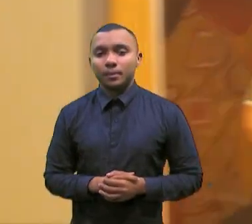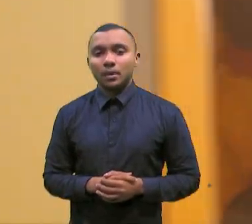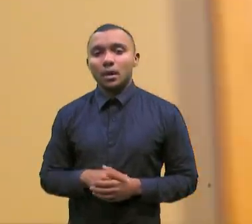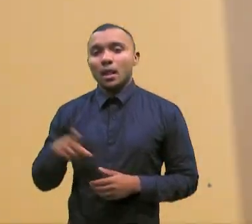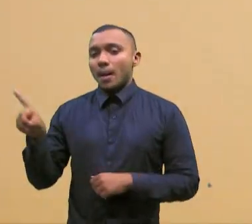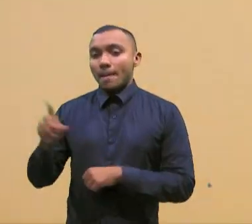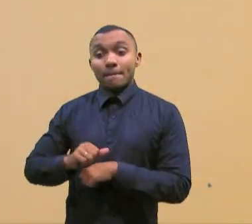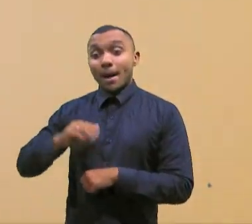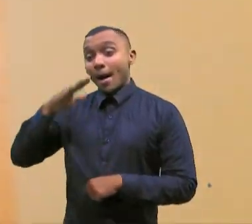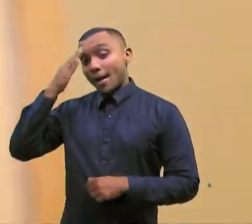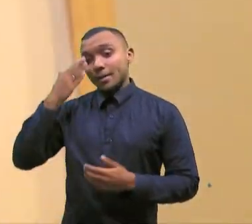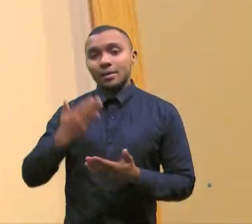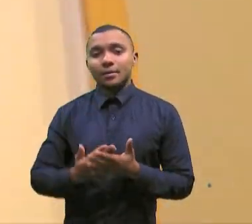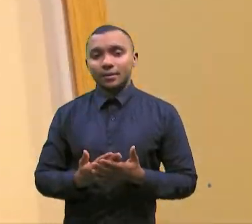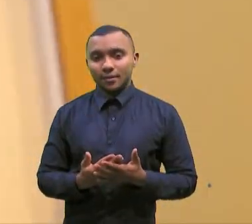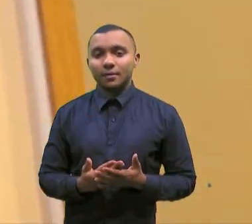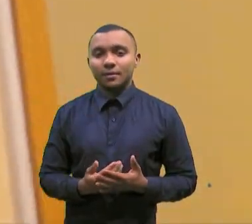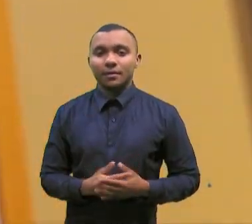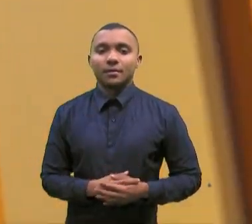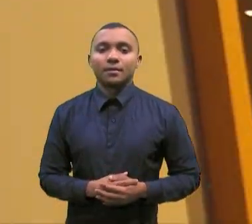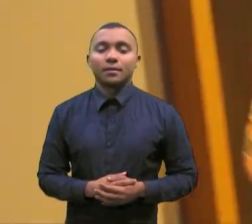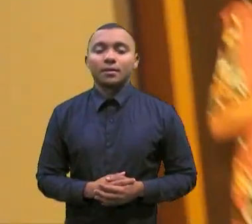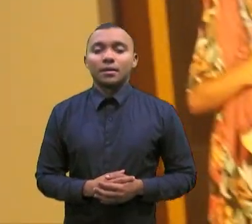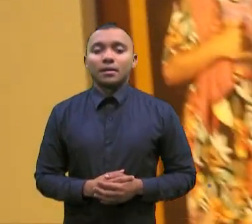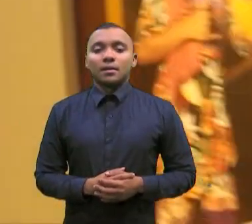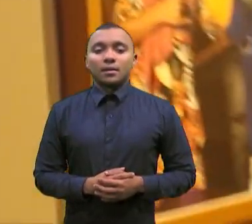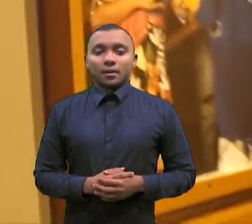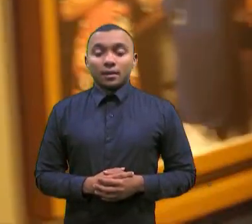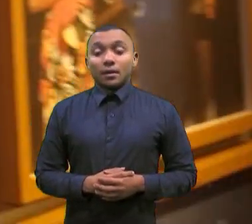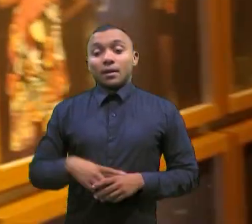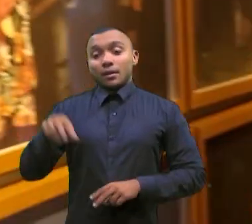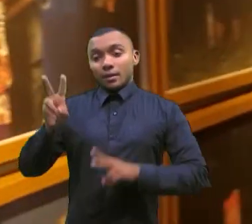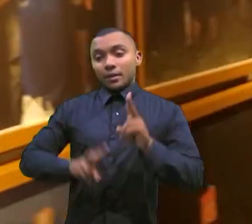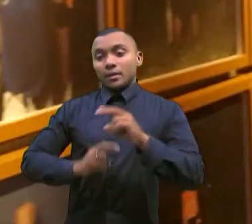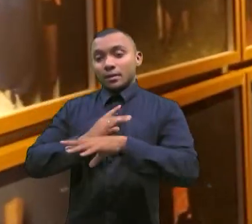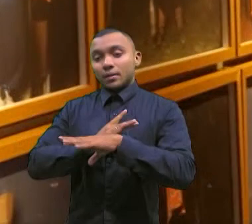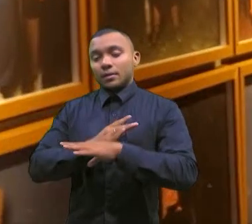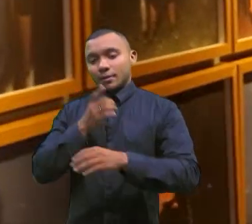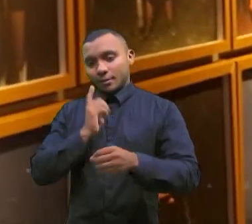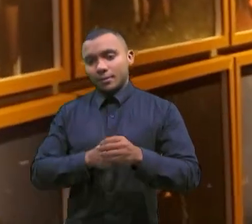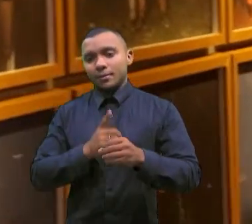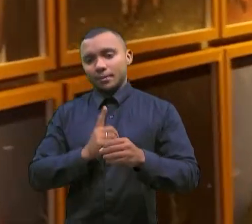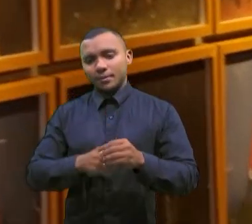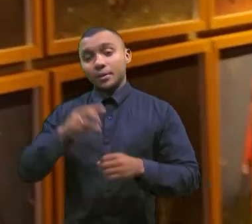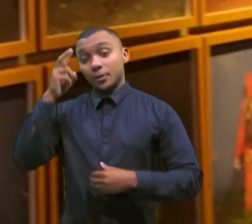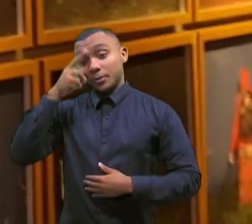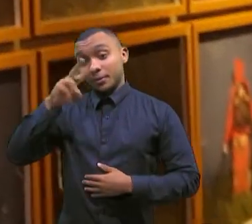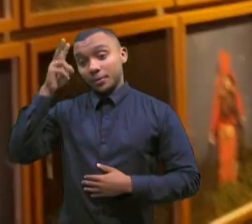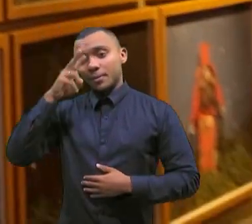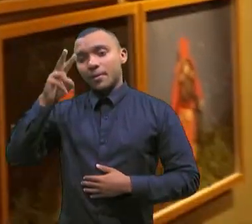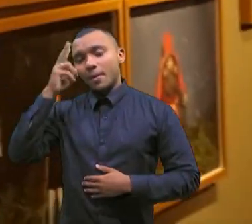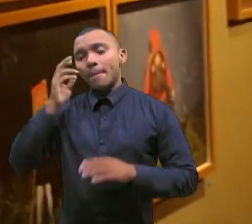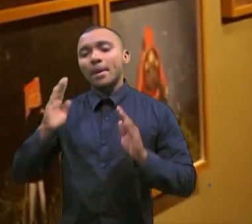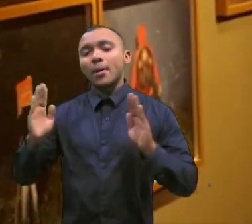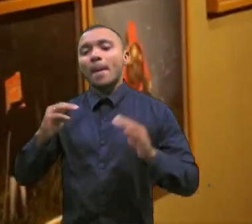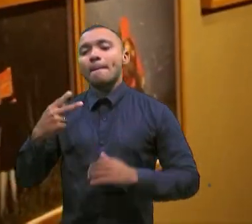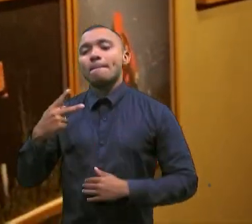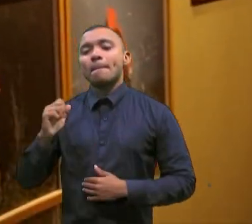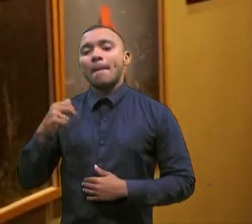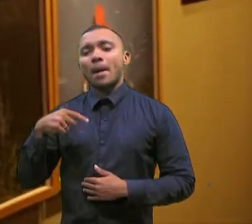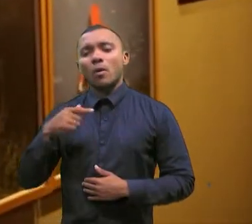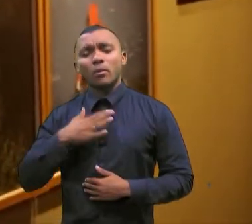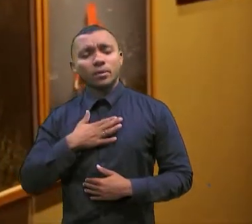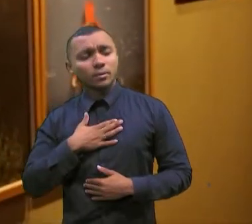teria tradição, No né? Carnaval, o bezerro é uma cidade do interior, tem essa tradição de papangus. Sim. E eu, uma vez, certa vez, eu